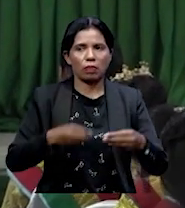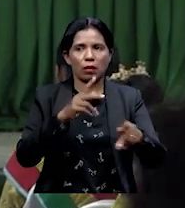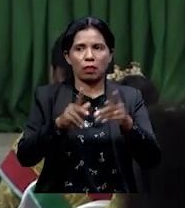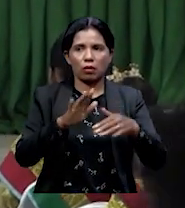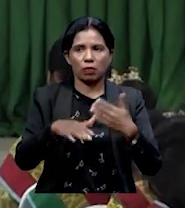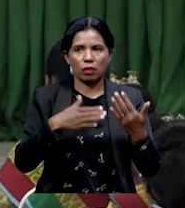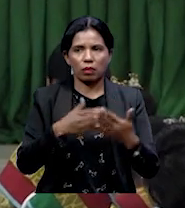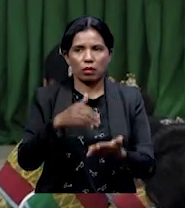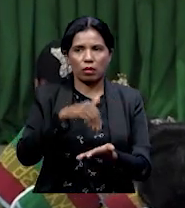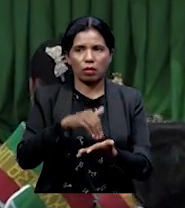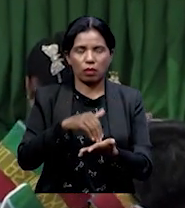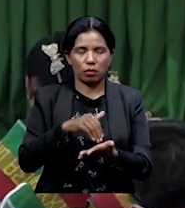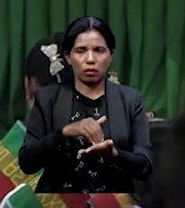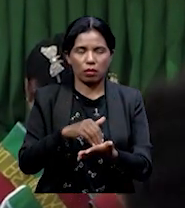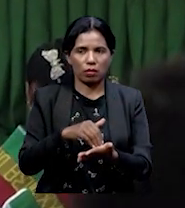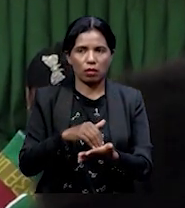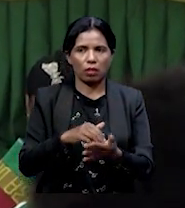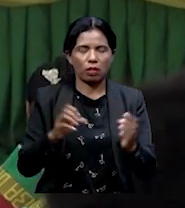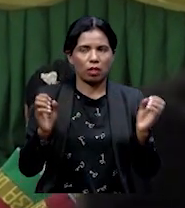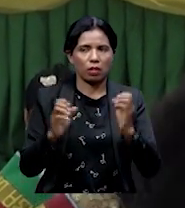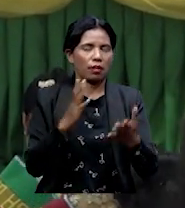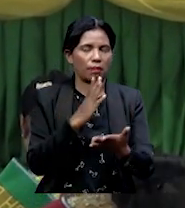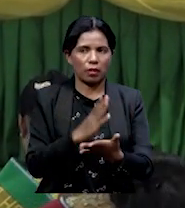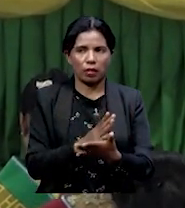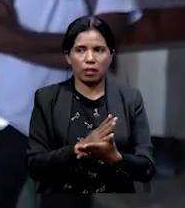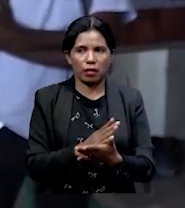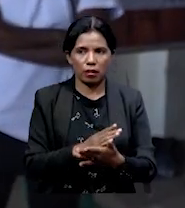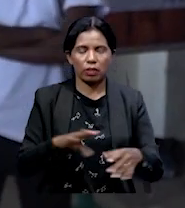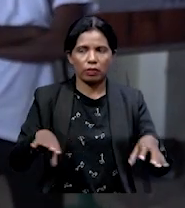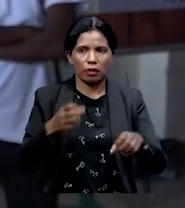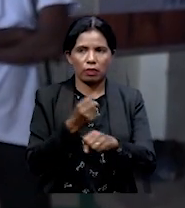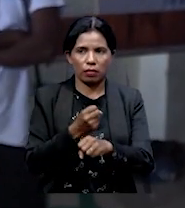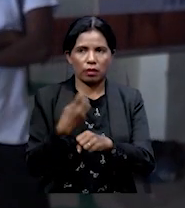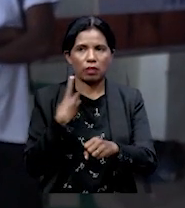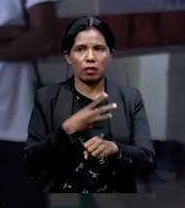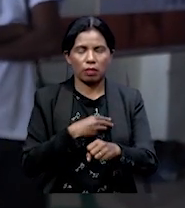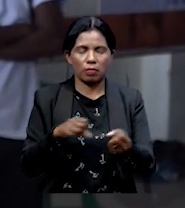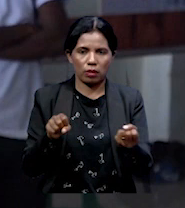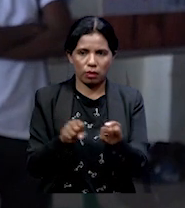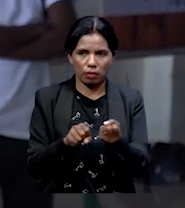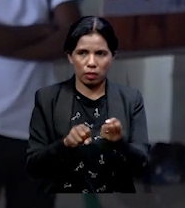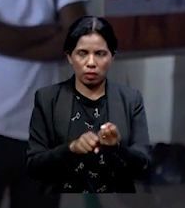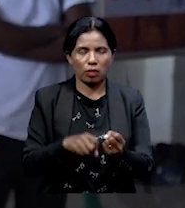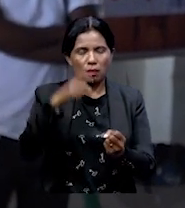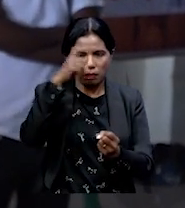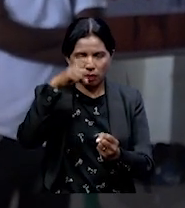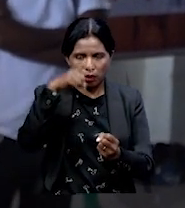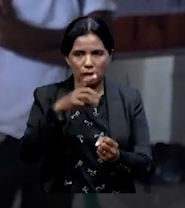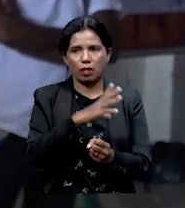kata istuda la fo la iha limitasaun. Esforsu na fatin atu ita bela kontribui ho matenek